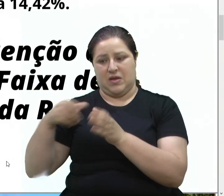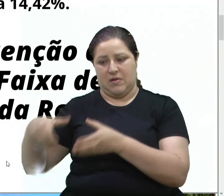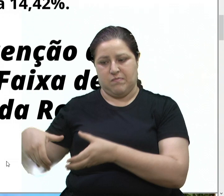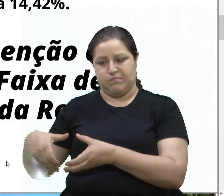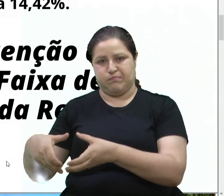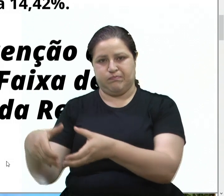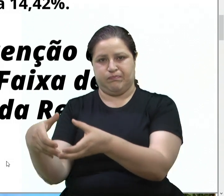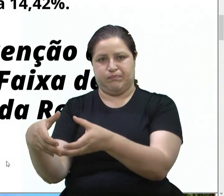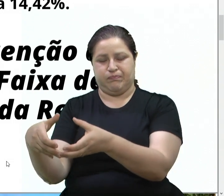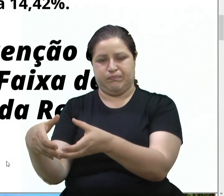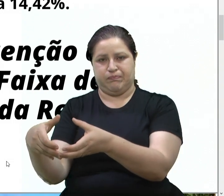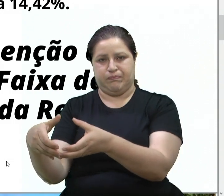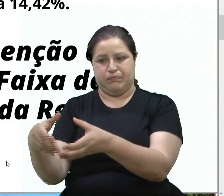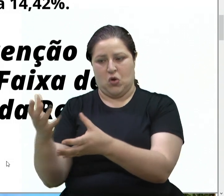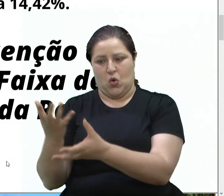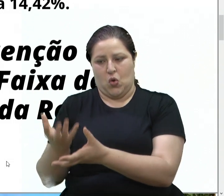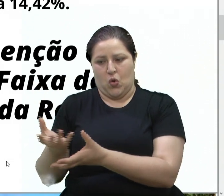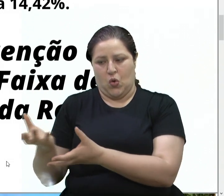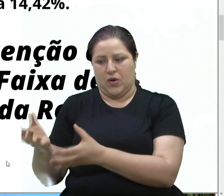que representa